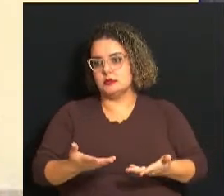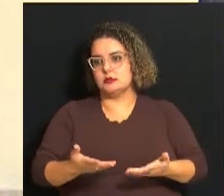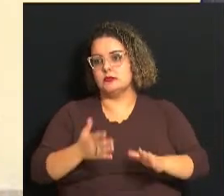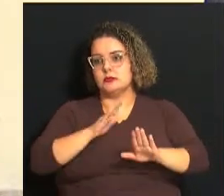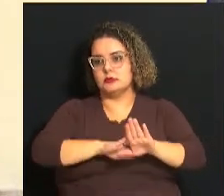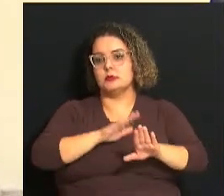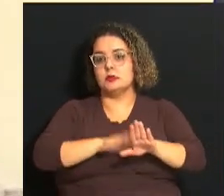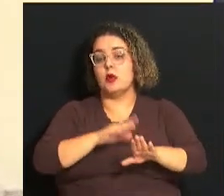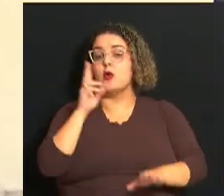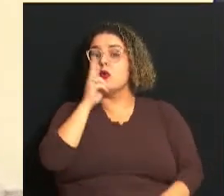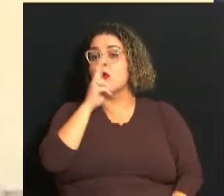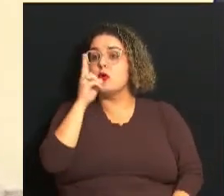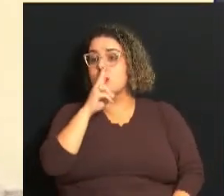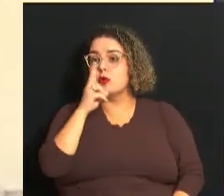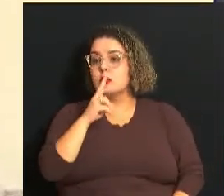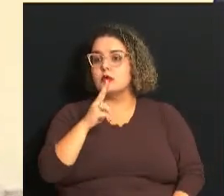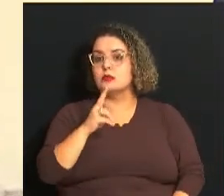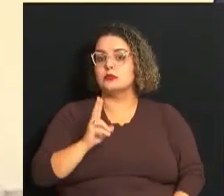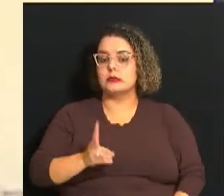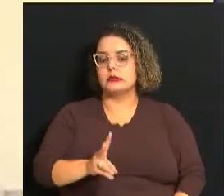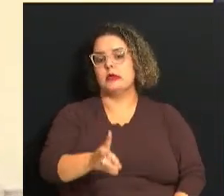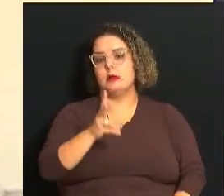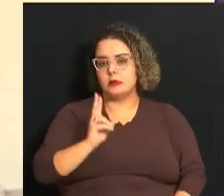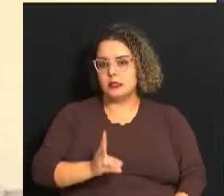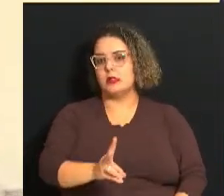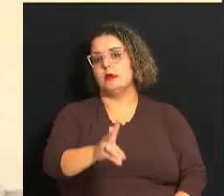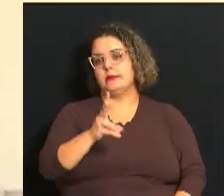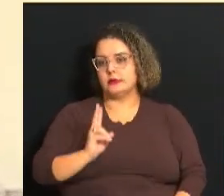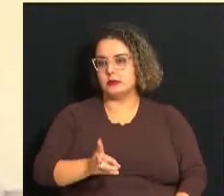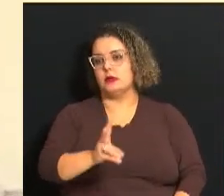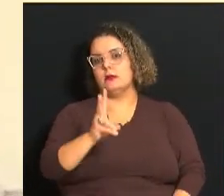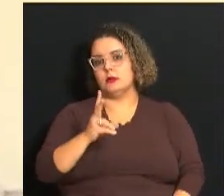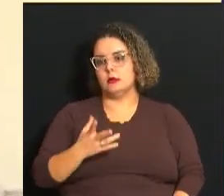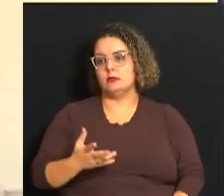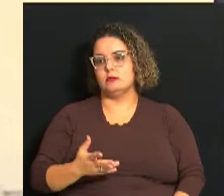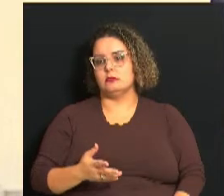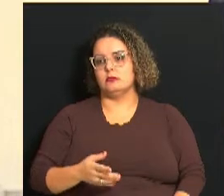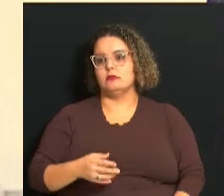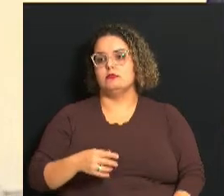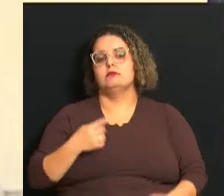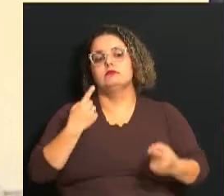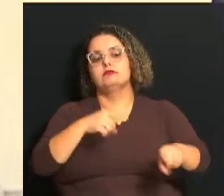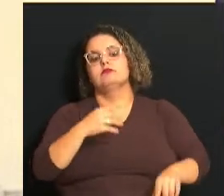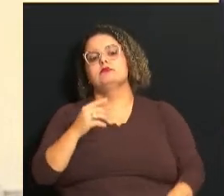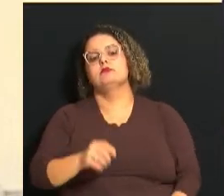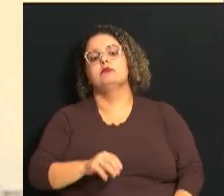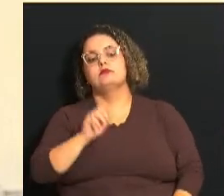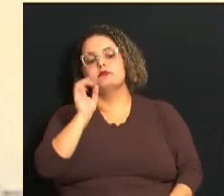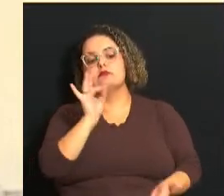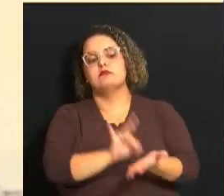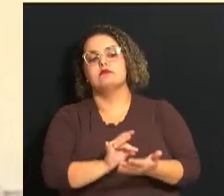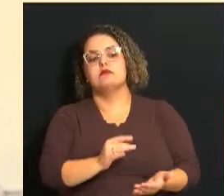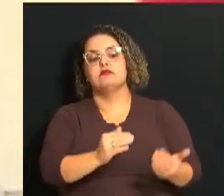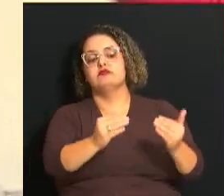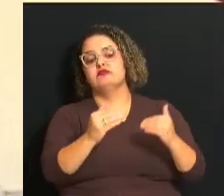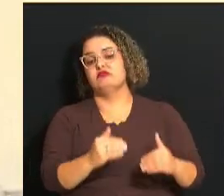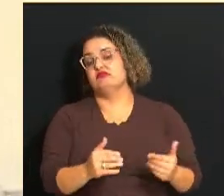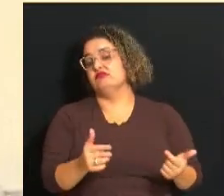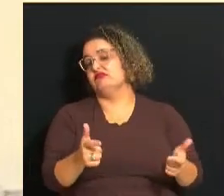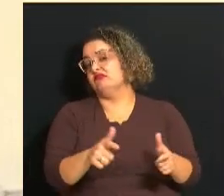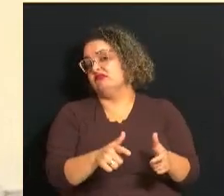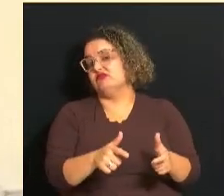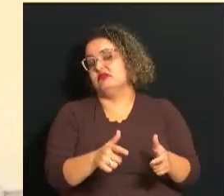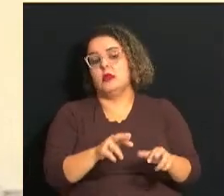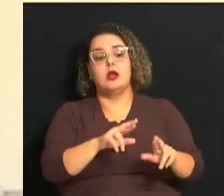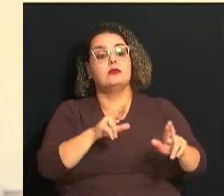tarefas urgentes de forma permanente atribuir de propósito e com frequência tarefas inferiores ou distintas